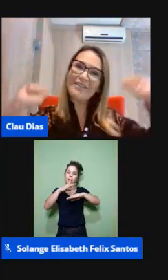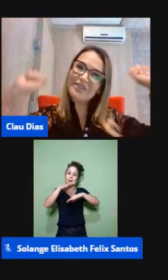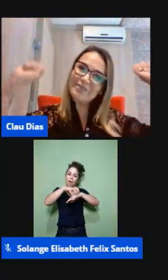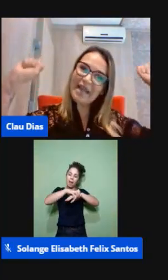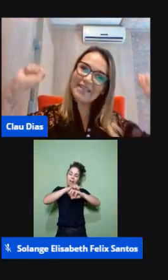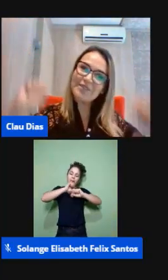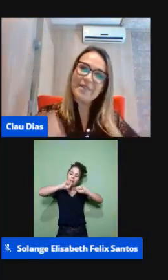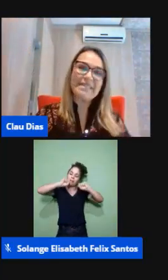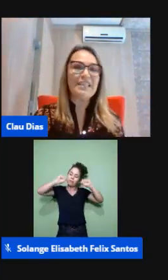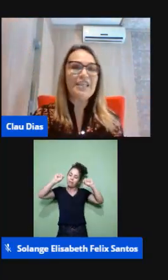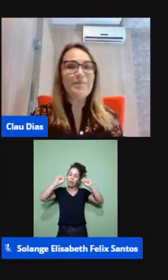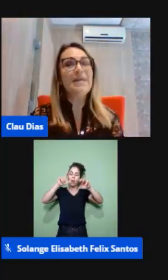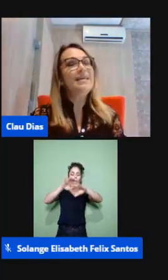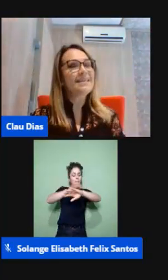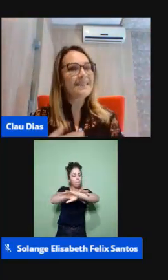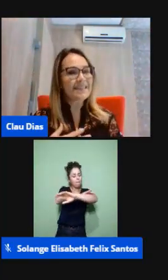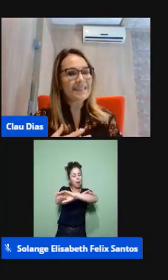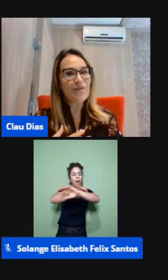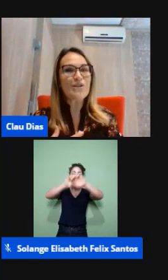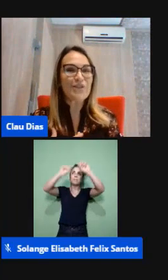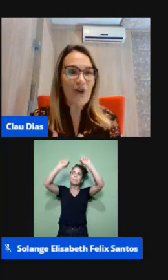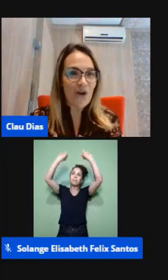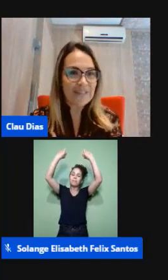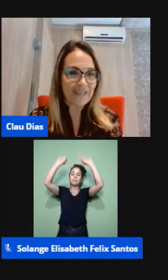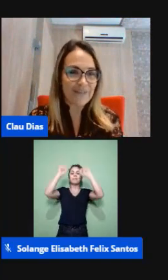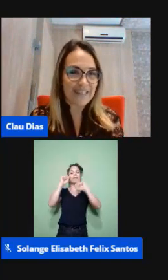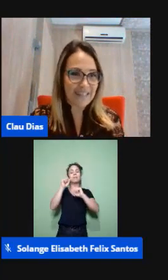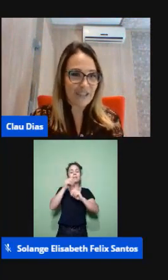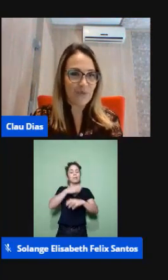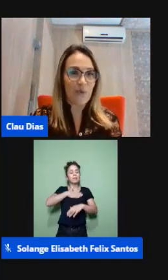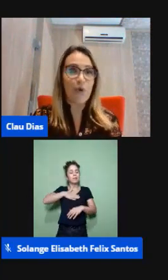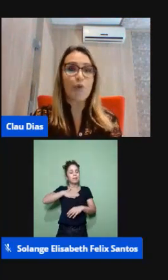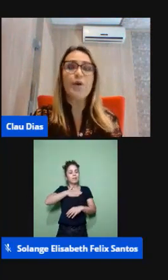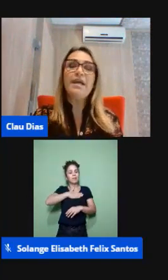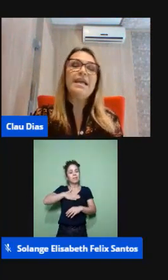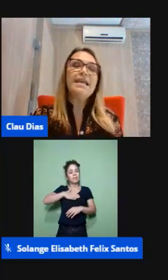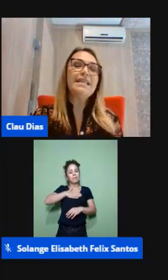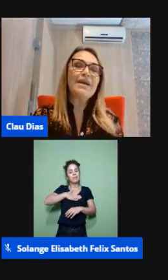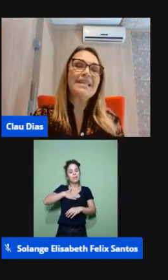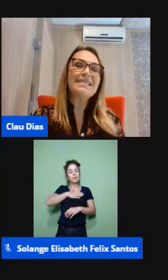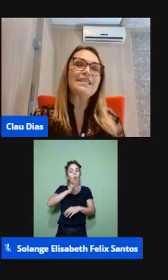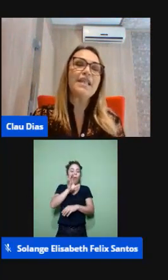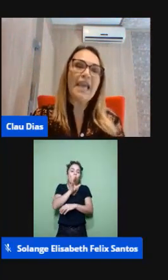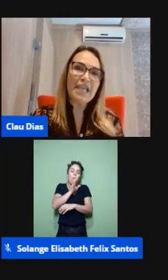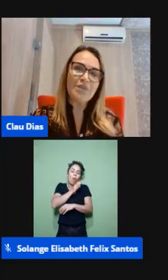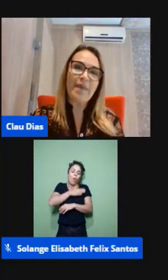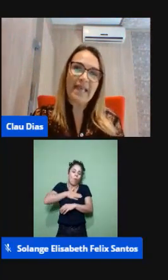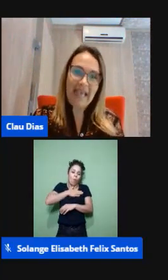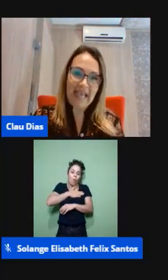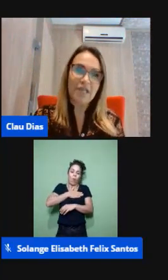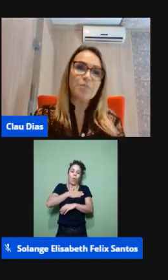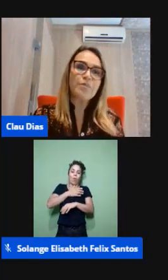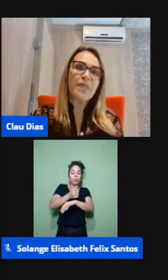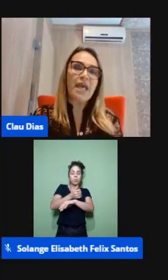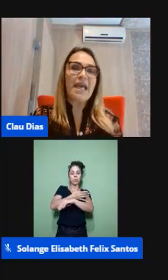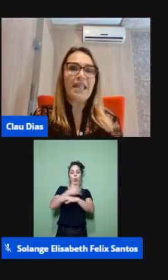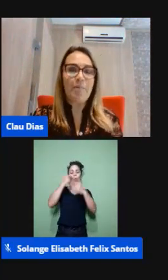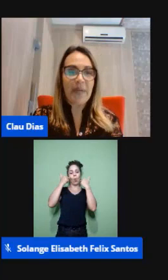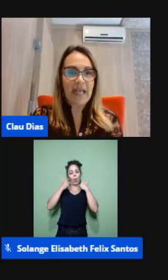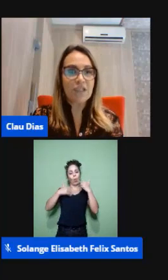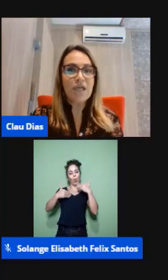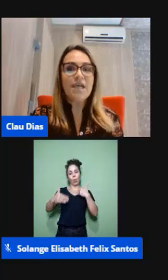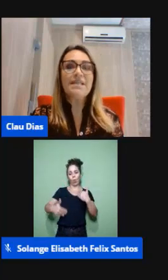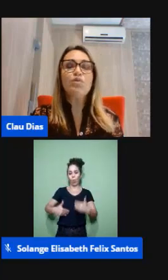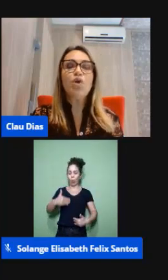espreguiçar, olha os seus braços para cima, que sensação gostosa que você sentiu no corpo. Então, a criança, desde pequena, né,